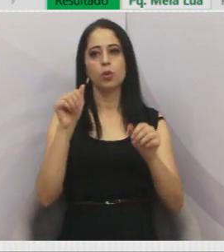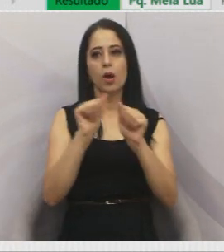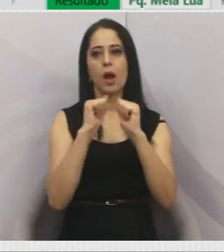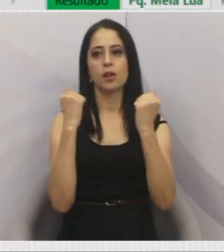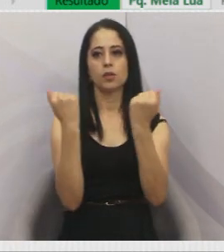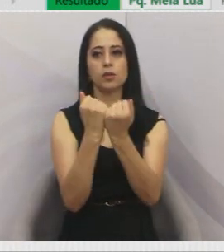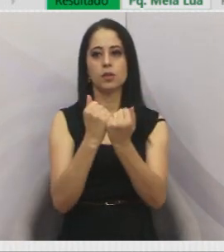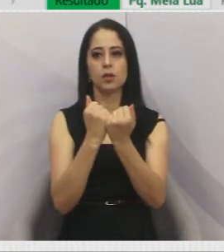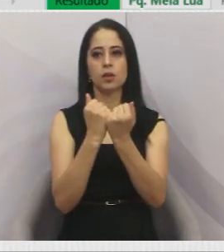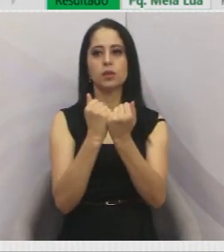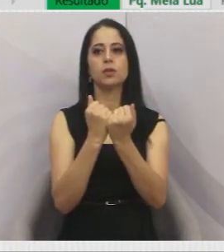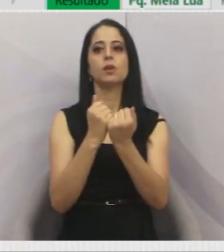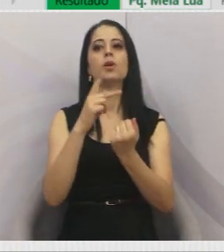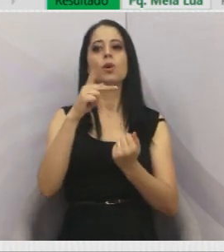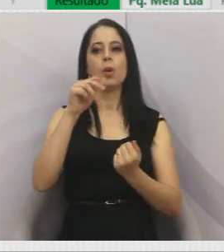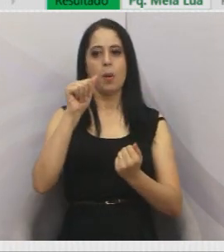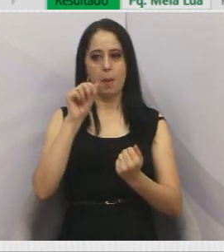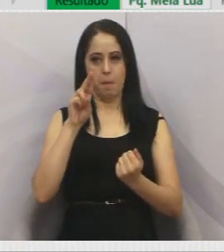Tudo certo?